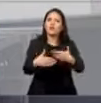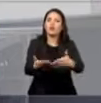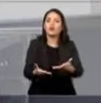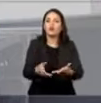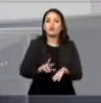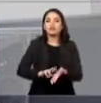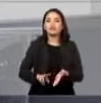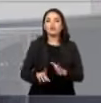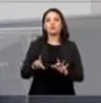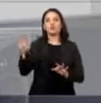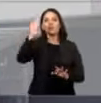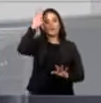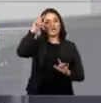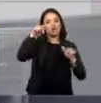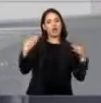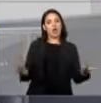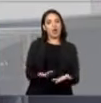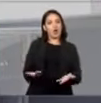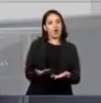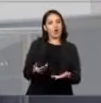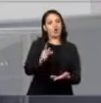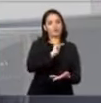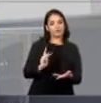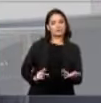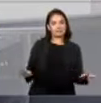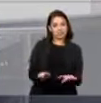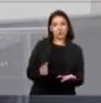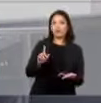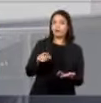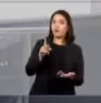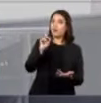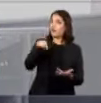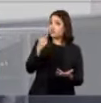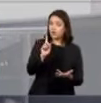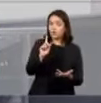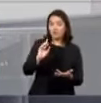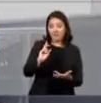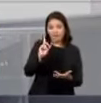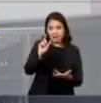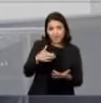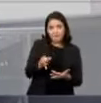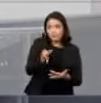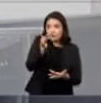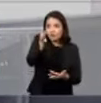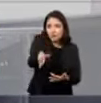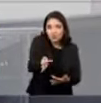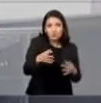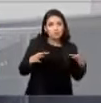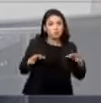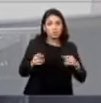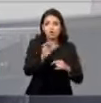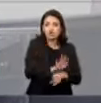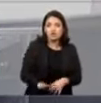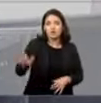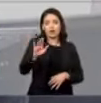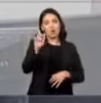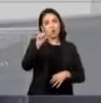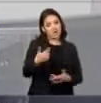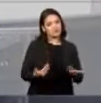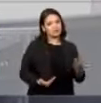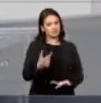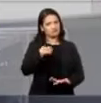políticas prioritárias para esse governo, nós tocamos políticas prioritárias para o Estado brasileiro. E são servidores que muito me